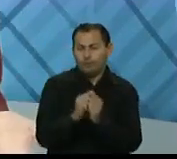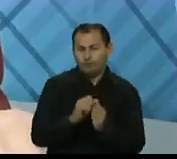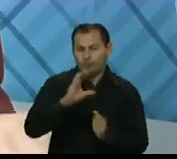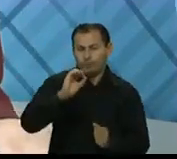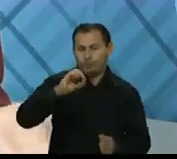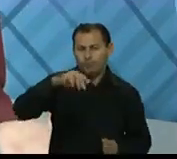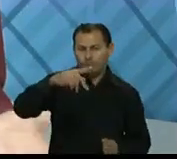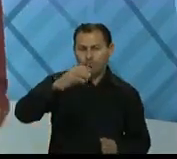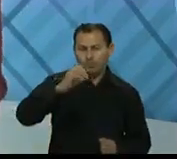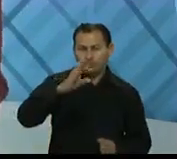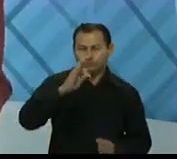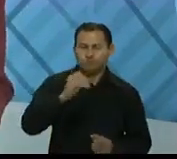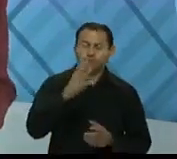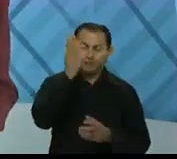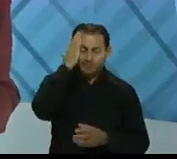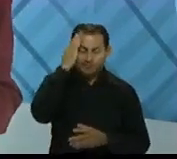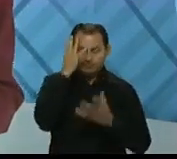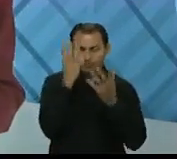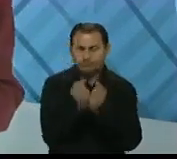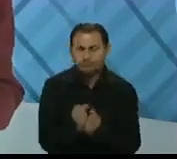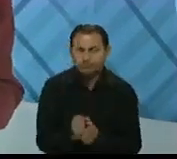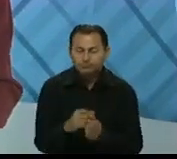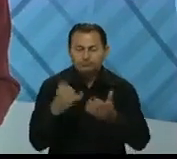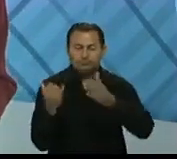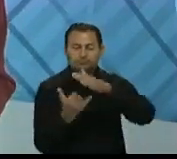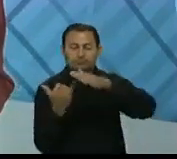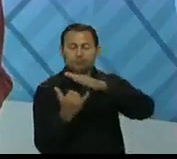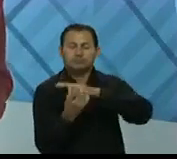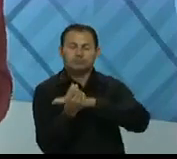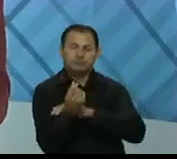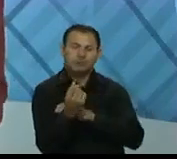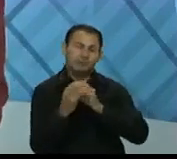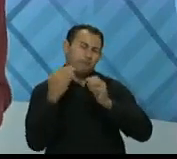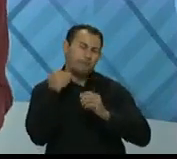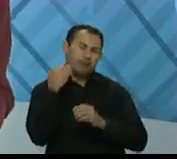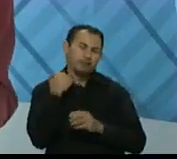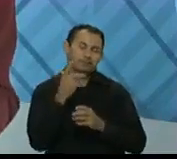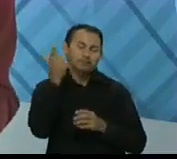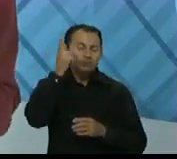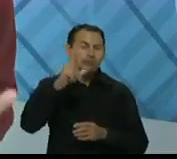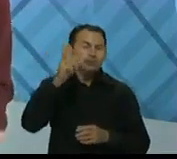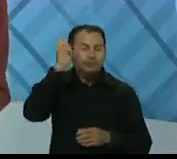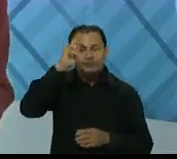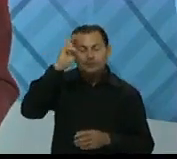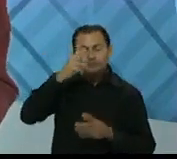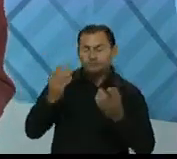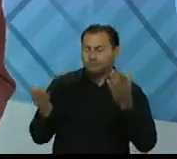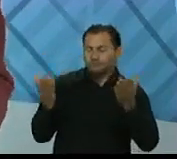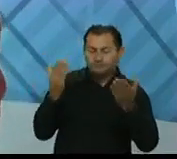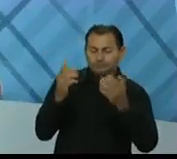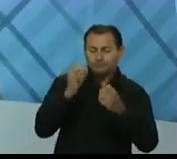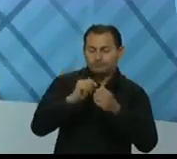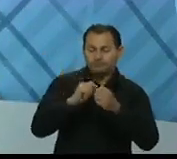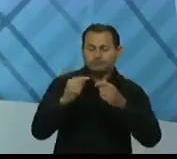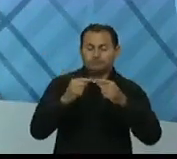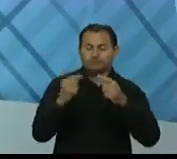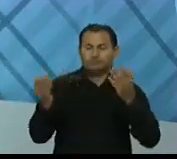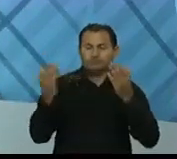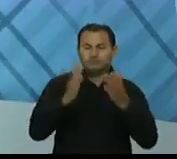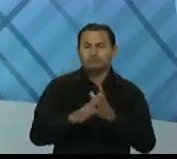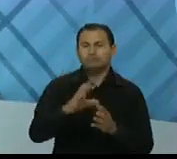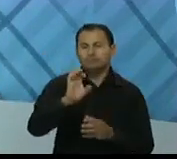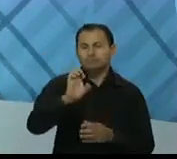é adotado nas instituições financeiras, ele vai conseguir recordar essa relação, fazer essa relação com uma